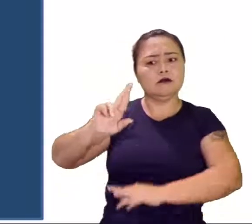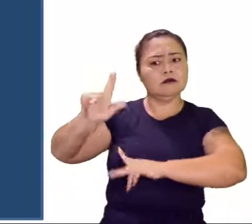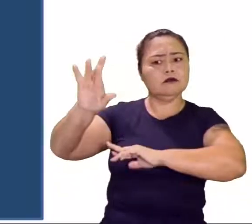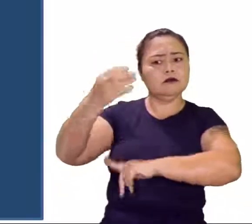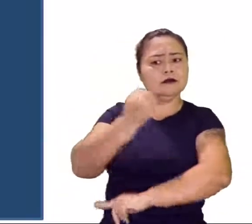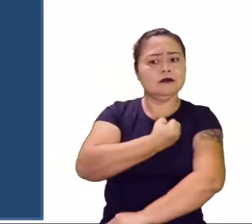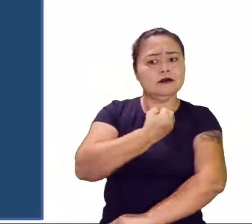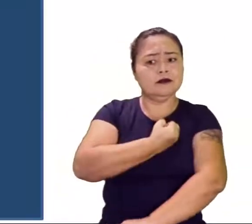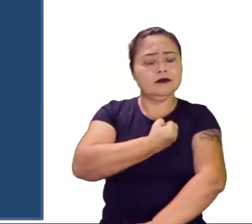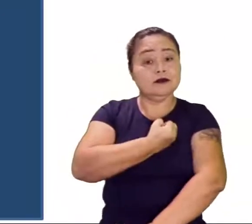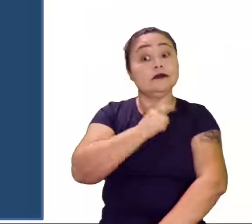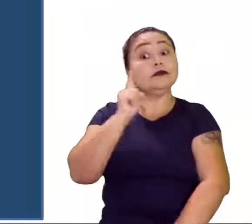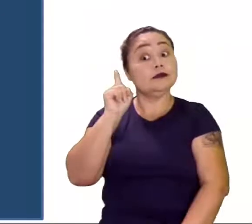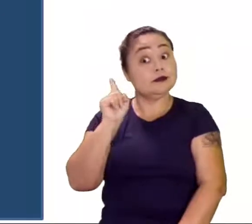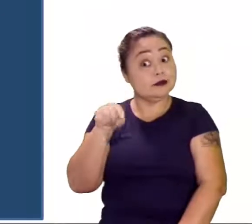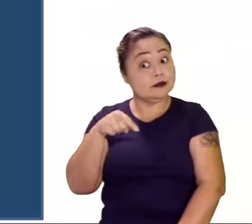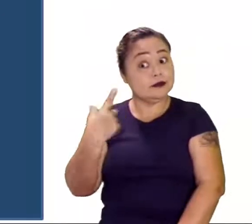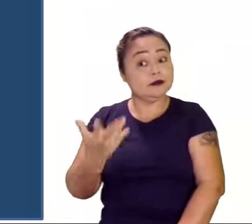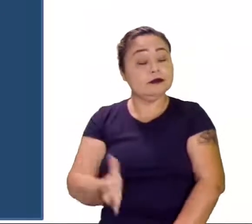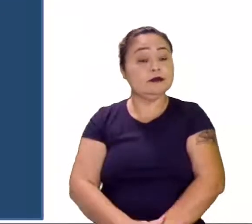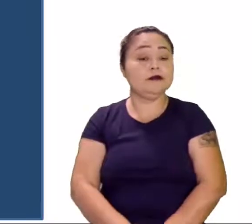diferentes.